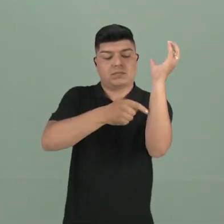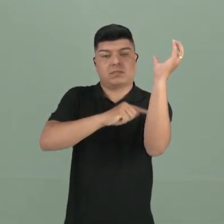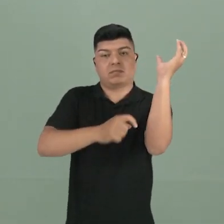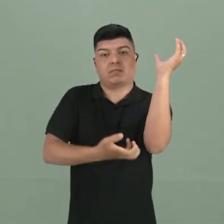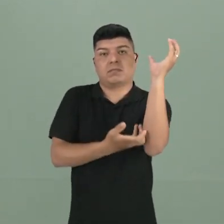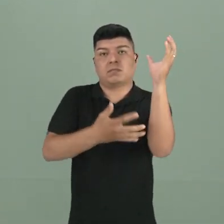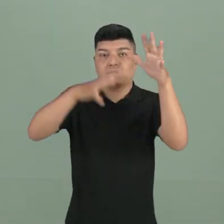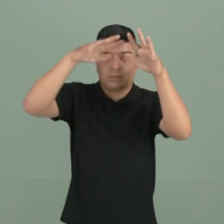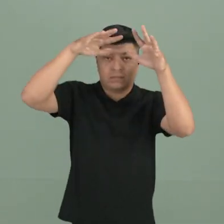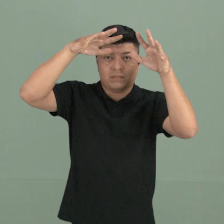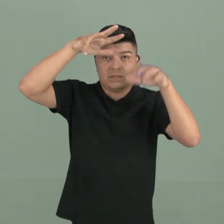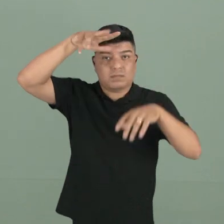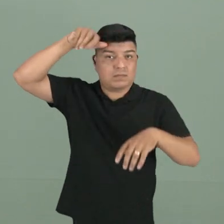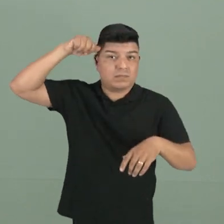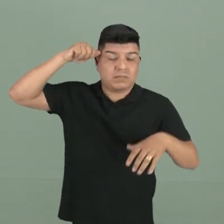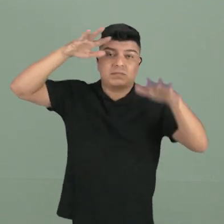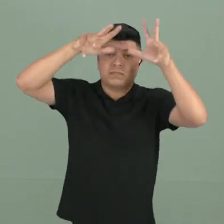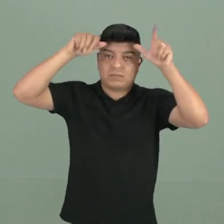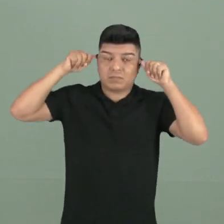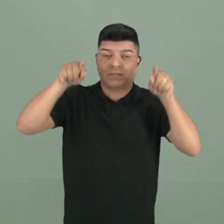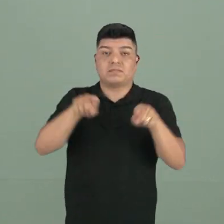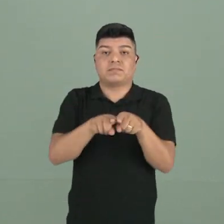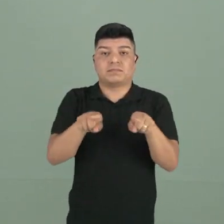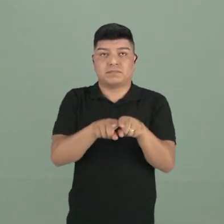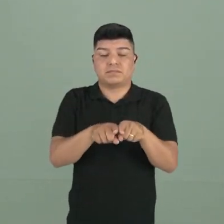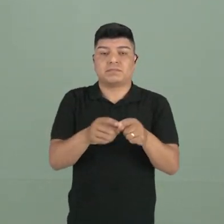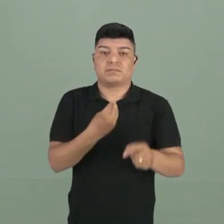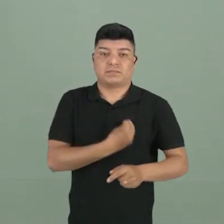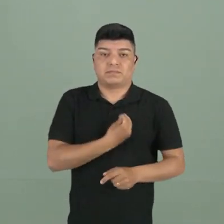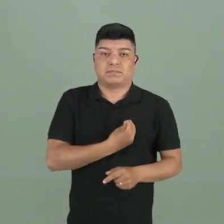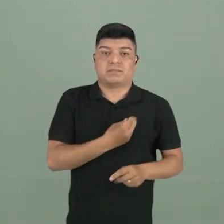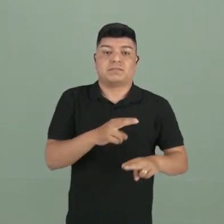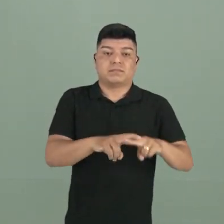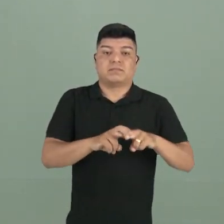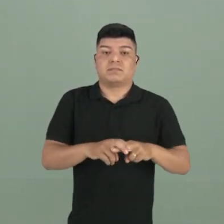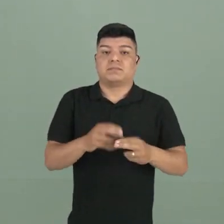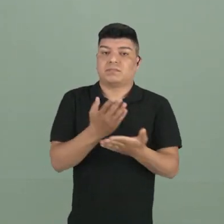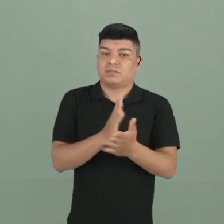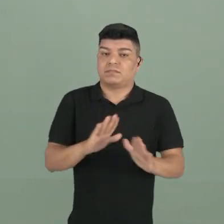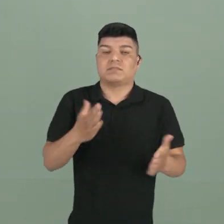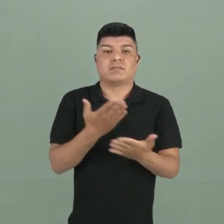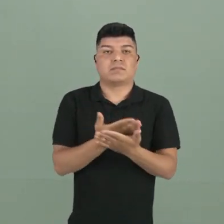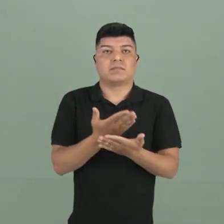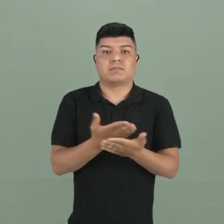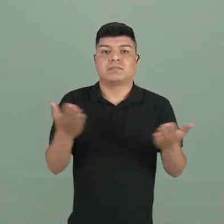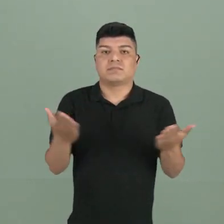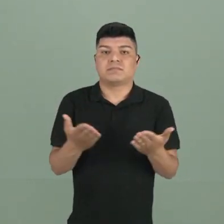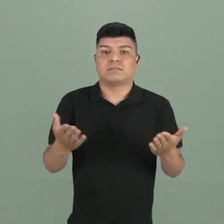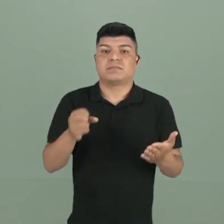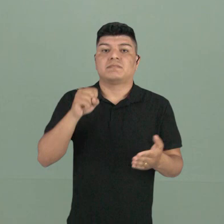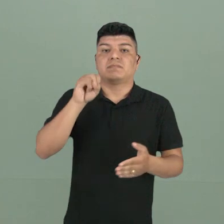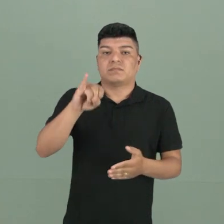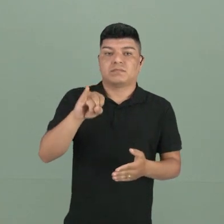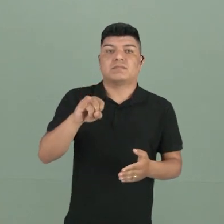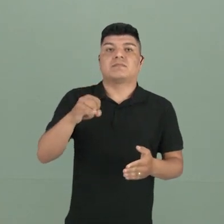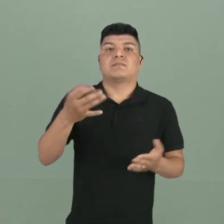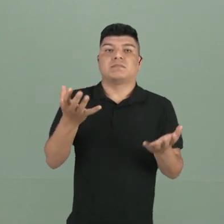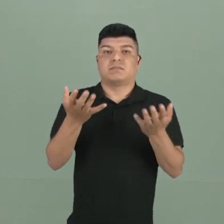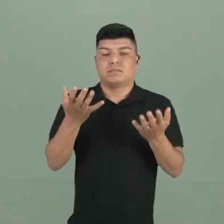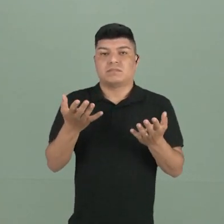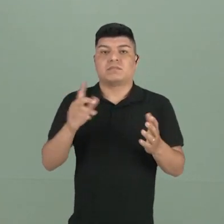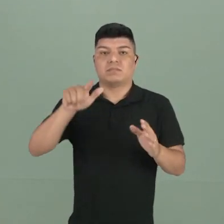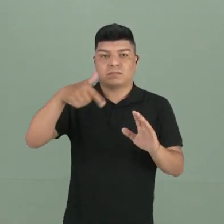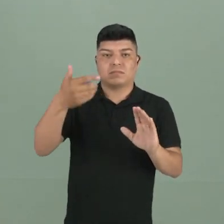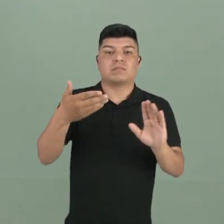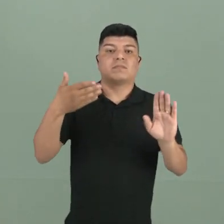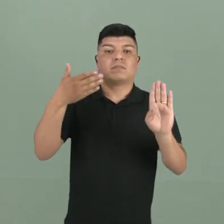Amazônia e, por que não dizer, no Acre também, que teve sua participação. Com isso, encerramos nossa aula de hoje. Se você quiser acessá-la ou qualquer outro